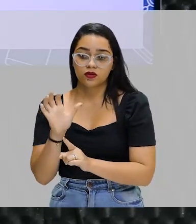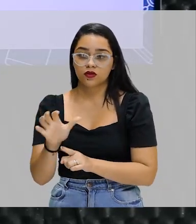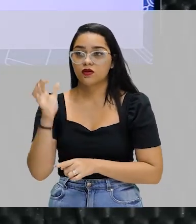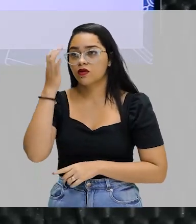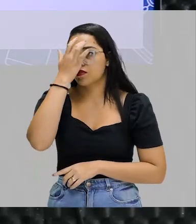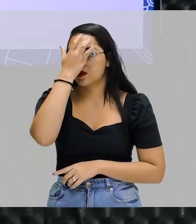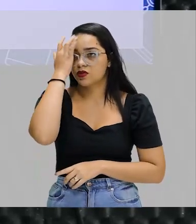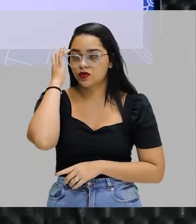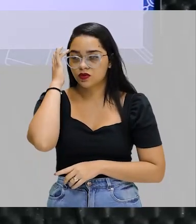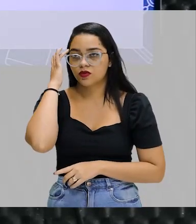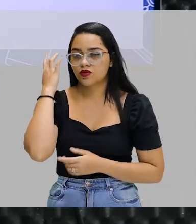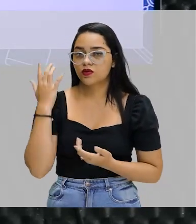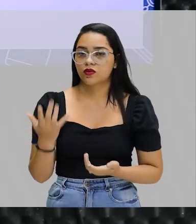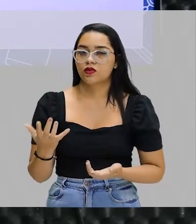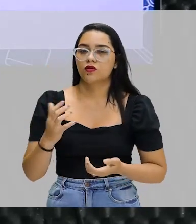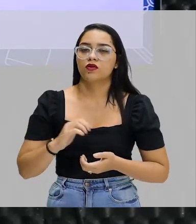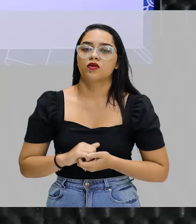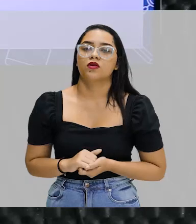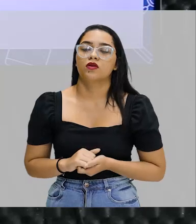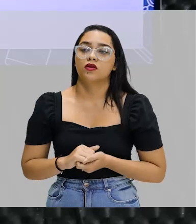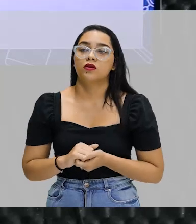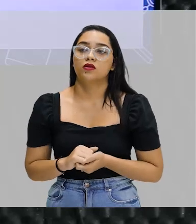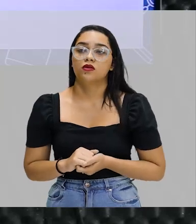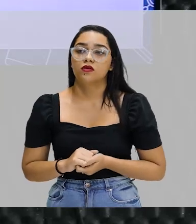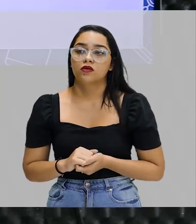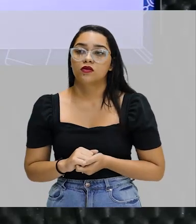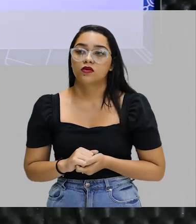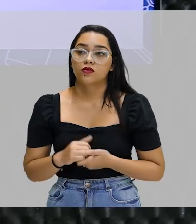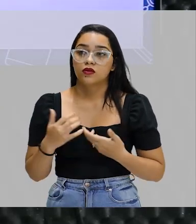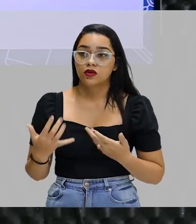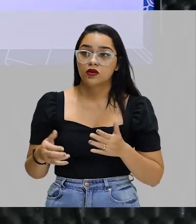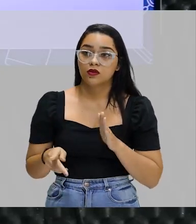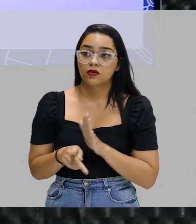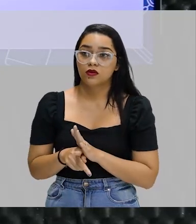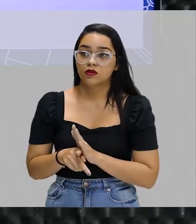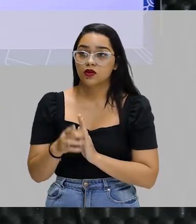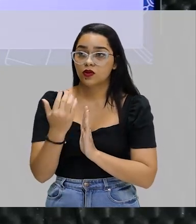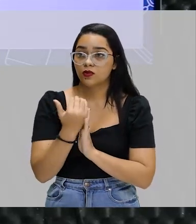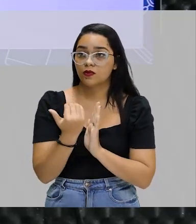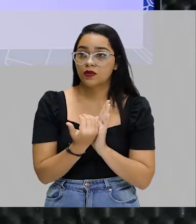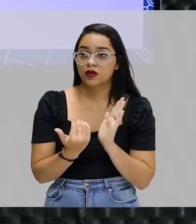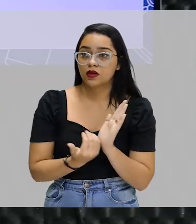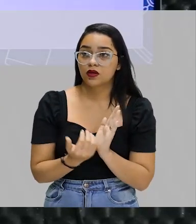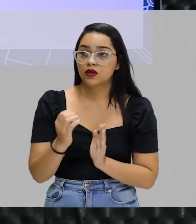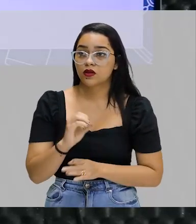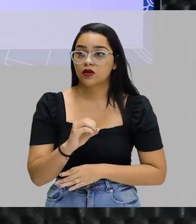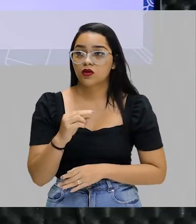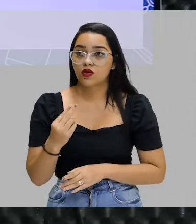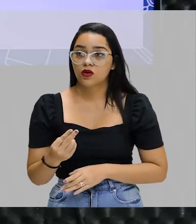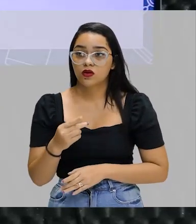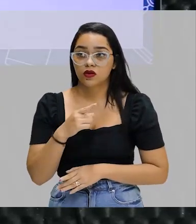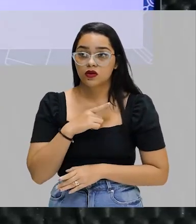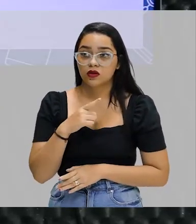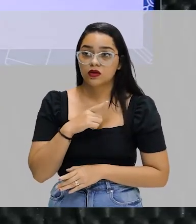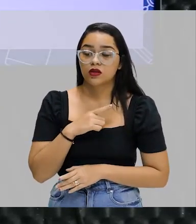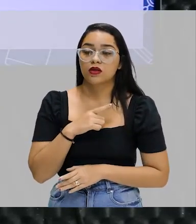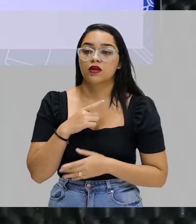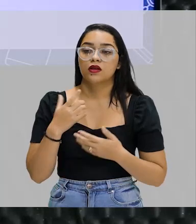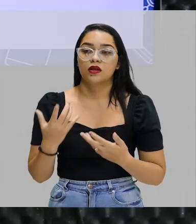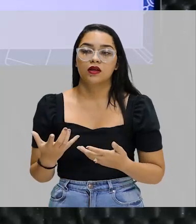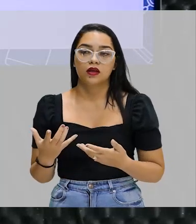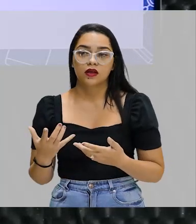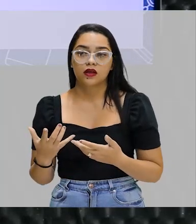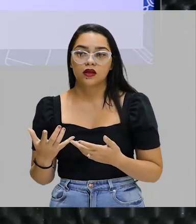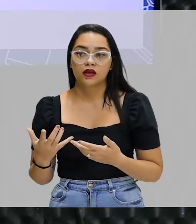alguém, convencer alguém de fazer alguma coisa, como é o caso de uma propaganda ou de uma campanha publicitária,